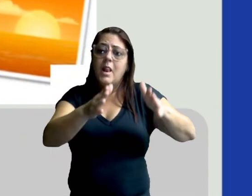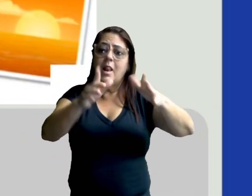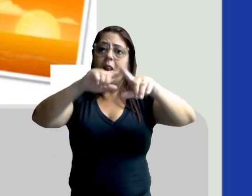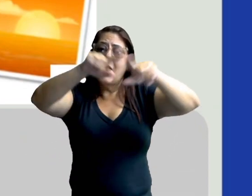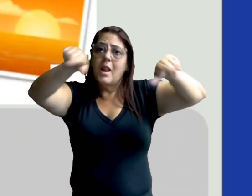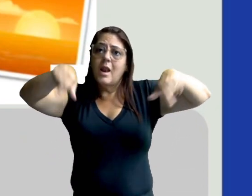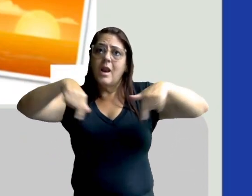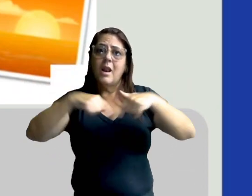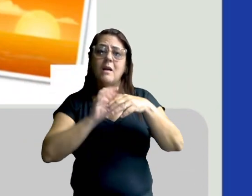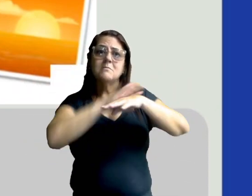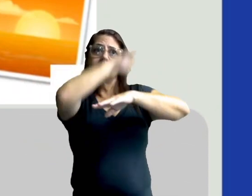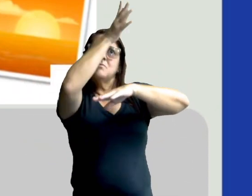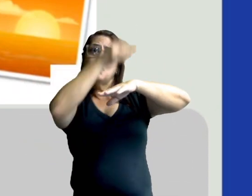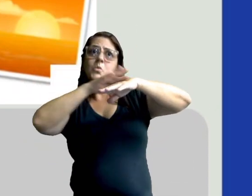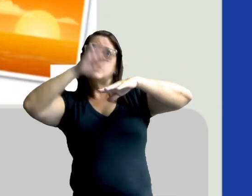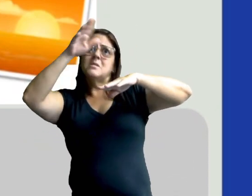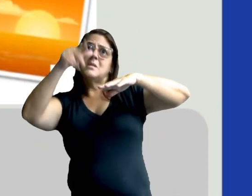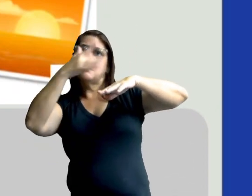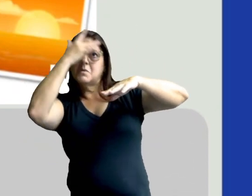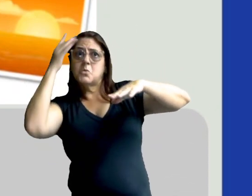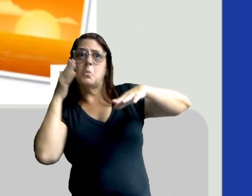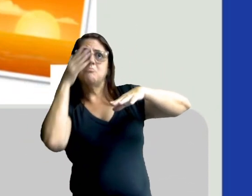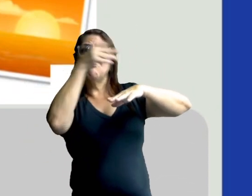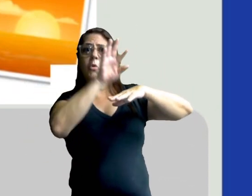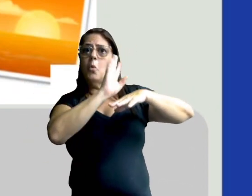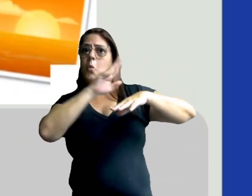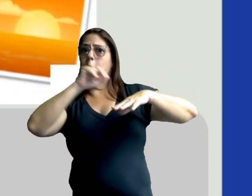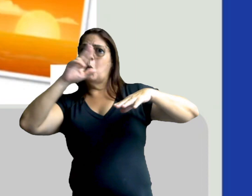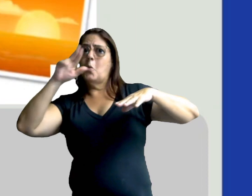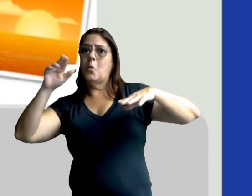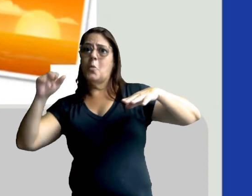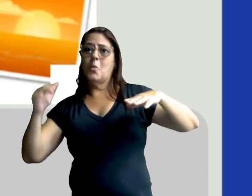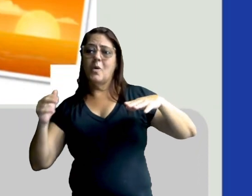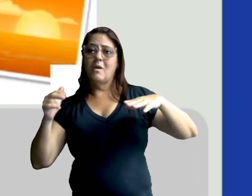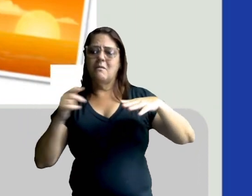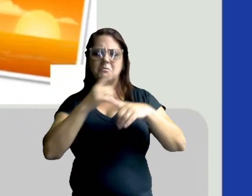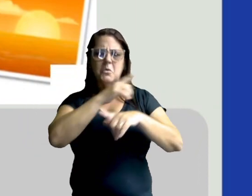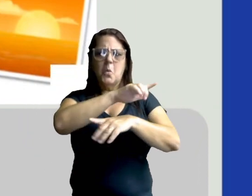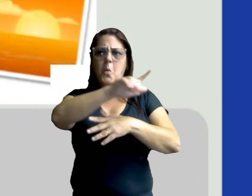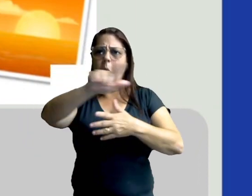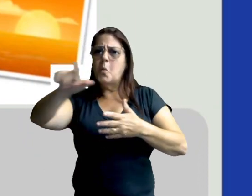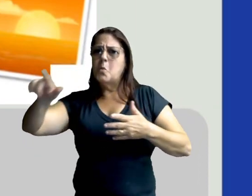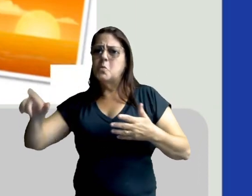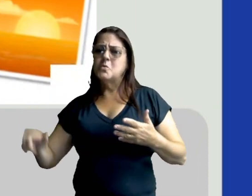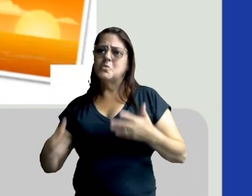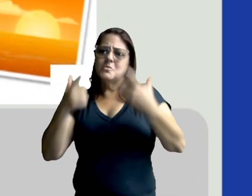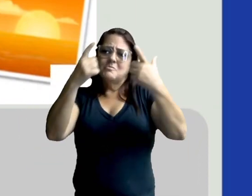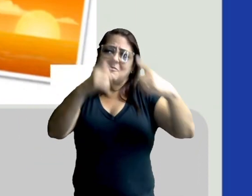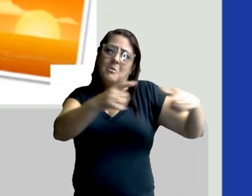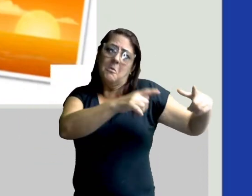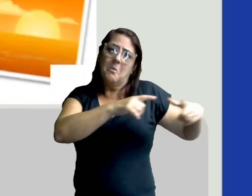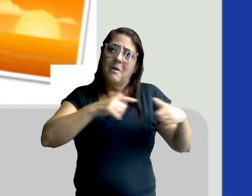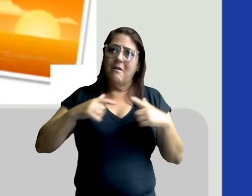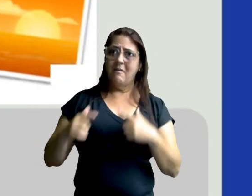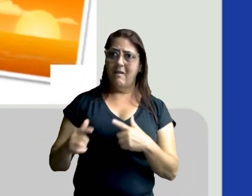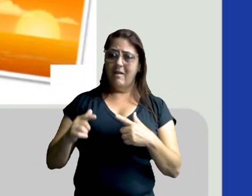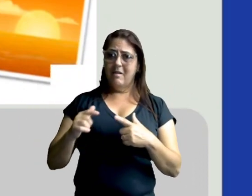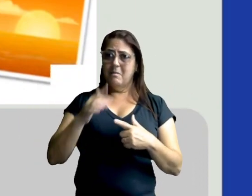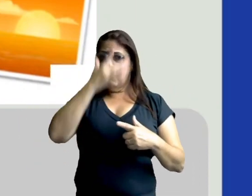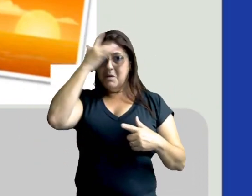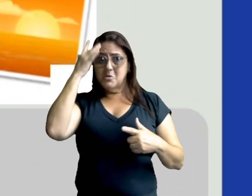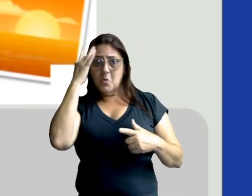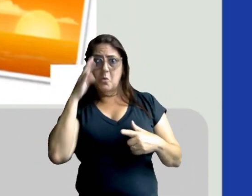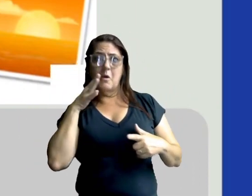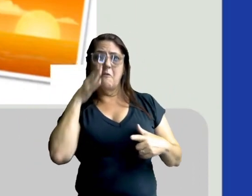nunca visitados, ilhas inóspitas, dentre tantos outros ambientes que não sofreram